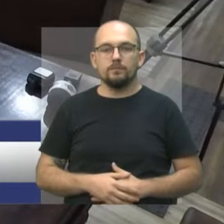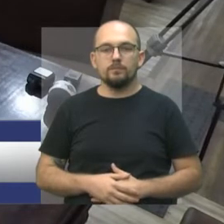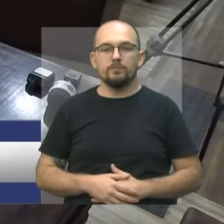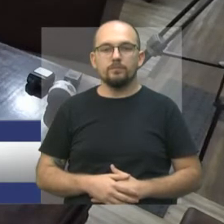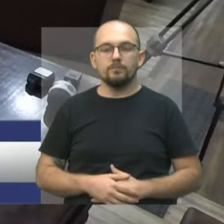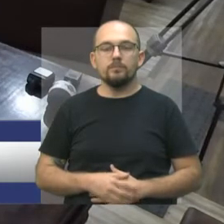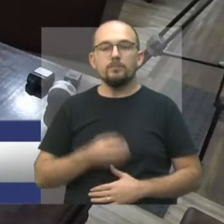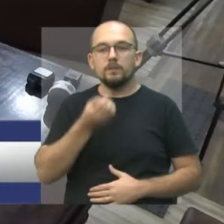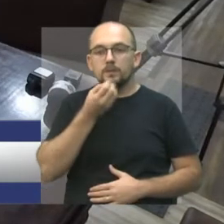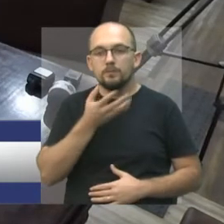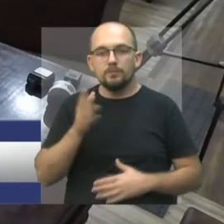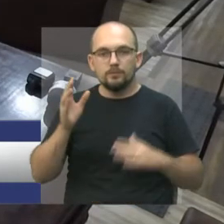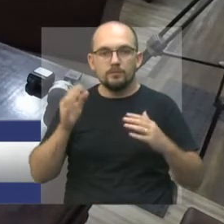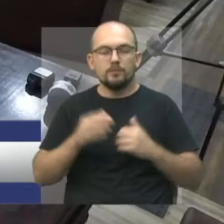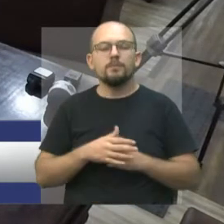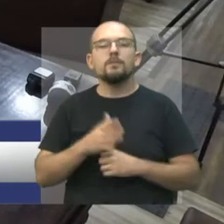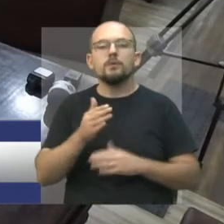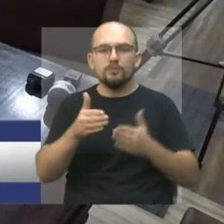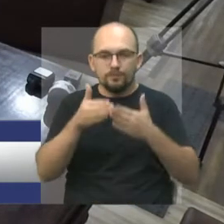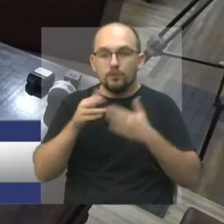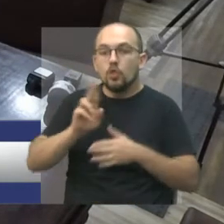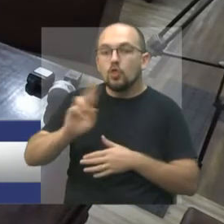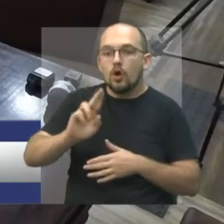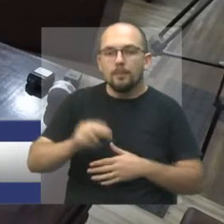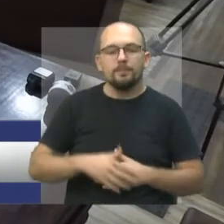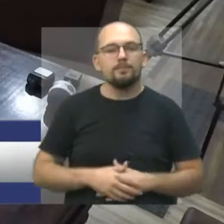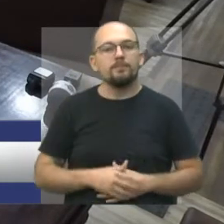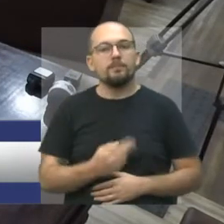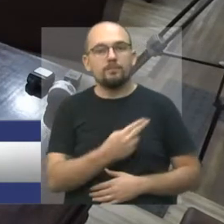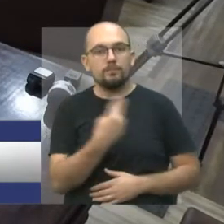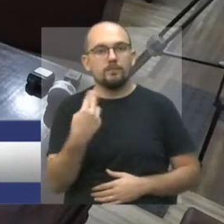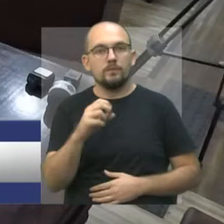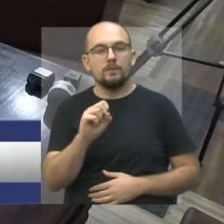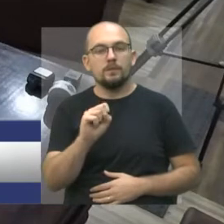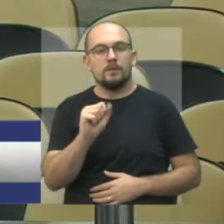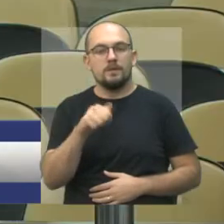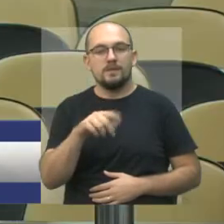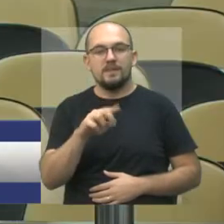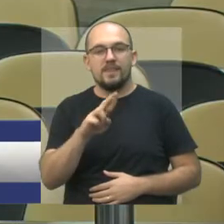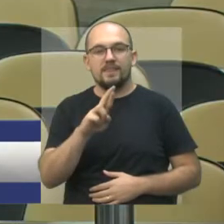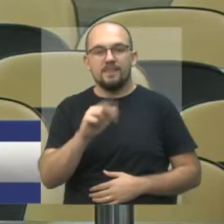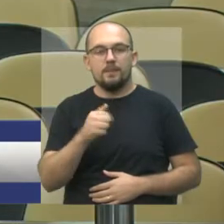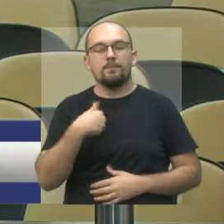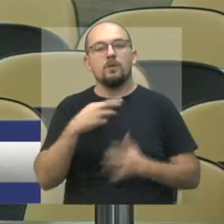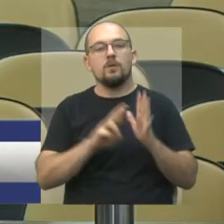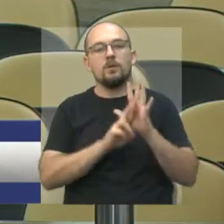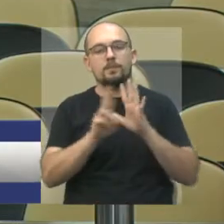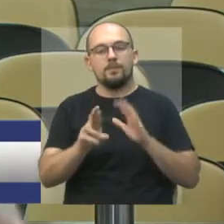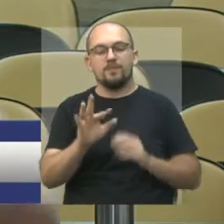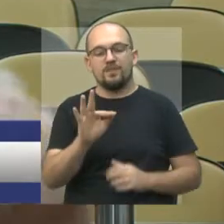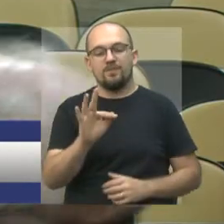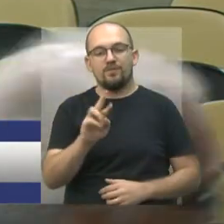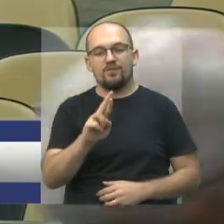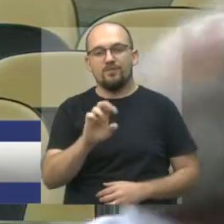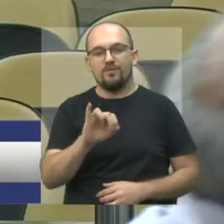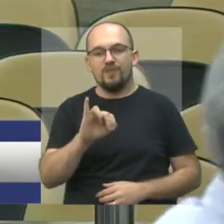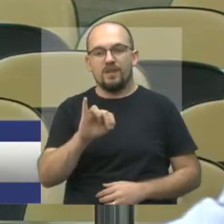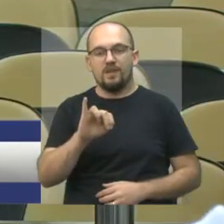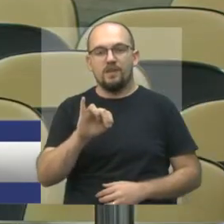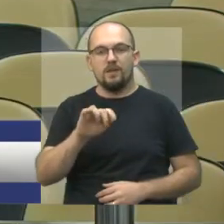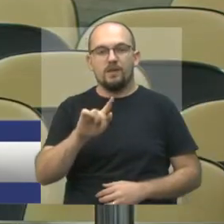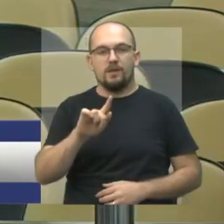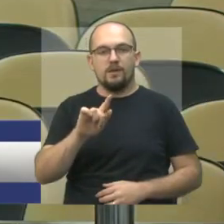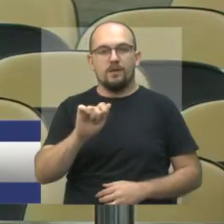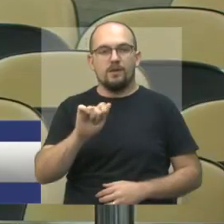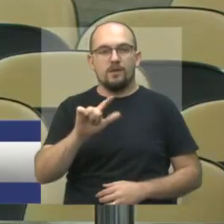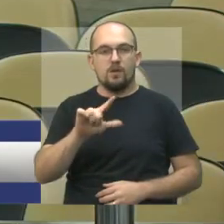Boa noite. Por favor, fala seu nome. Meu nome é Sandra Regina, eu represento o Frei Galvão. Eu